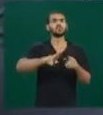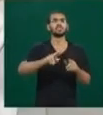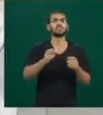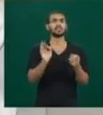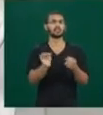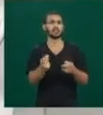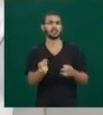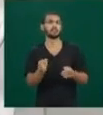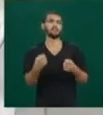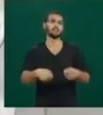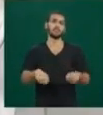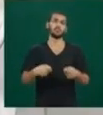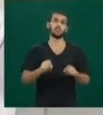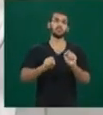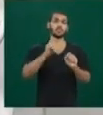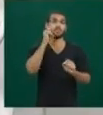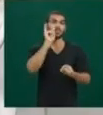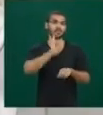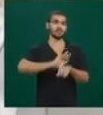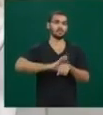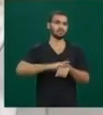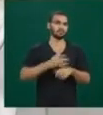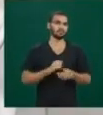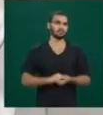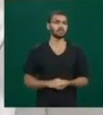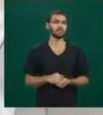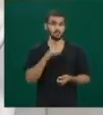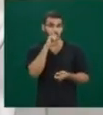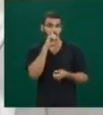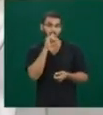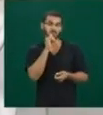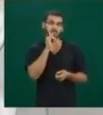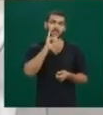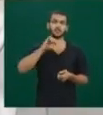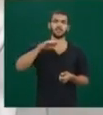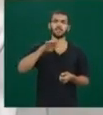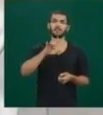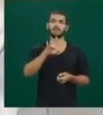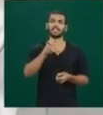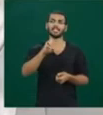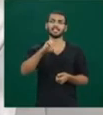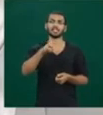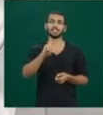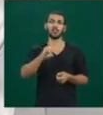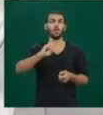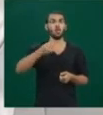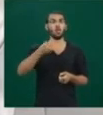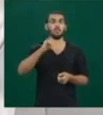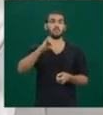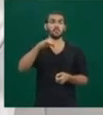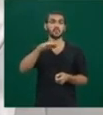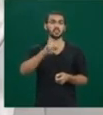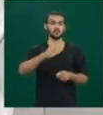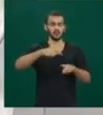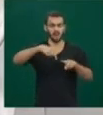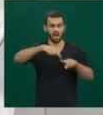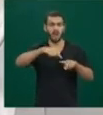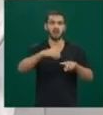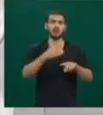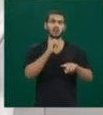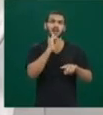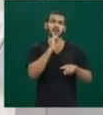doenças. O risco de você adquirir uma inflamação, uma infecção bacteriana na cutícula, que a gente